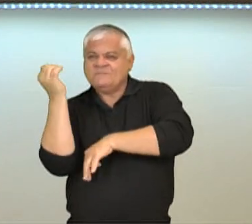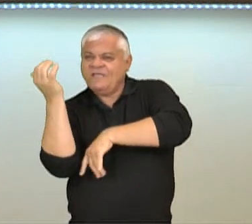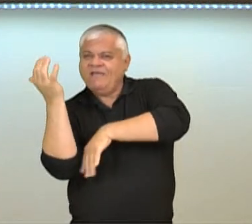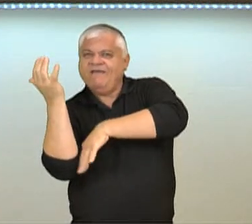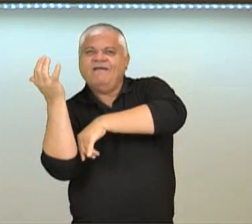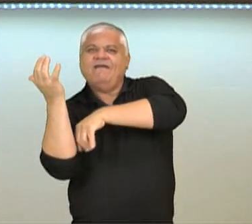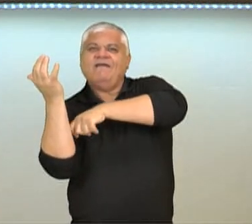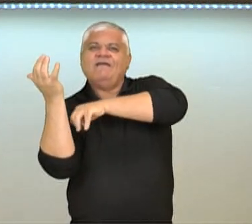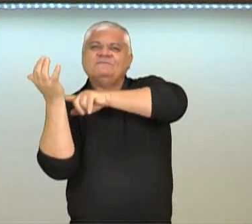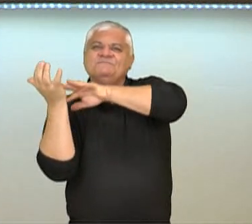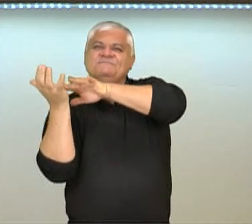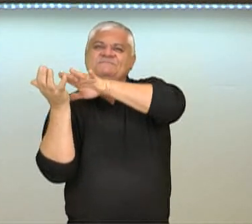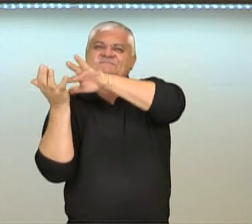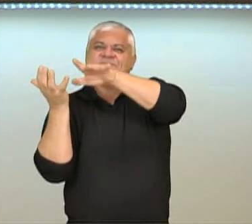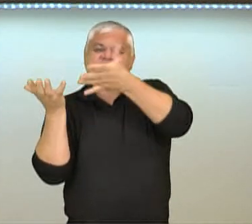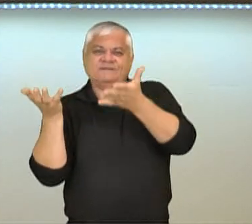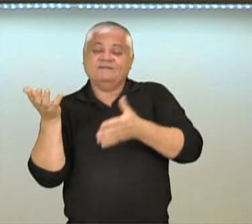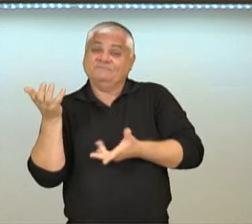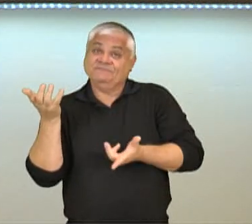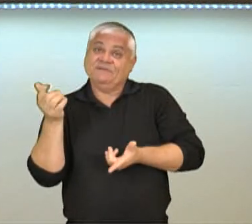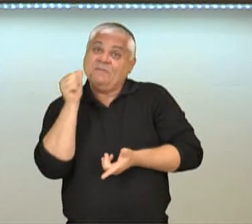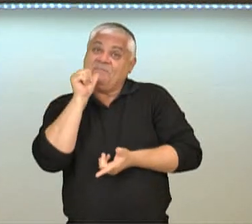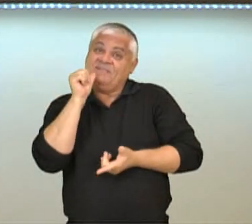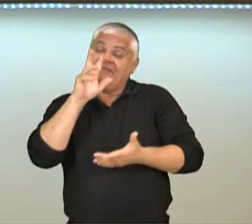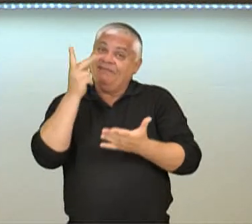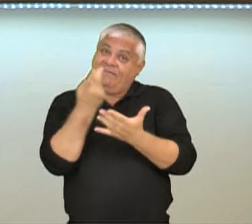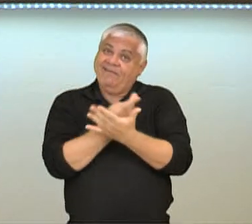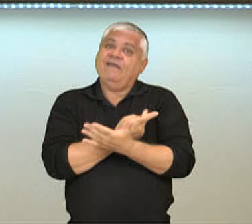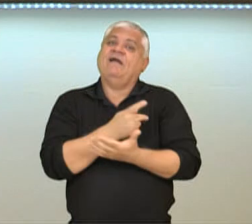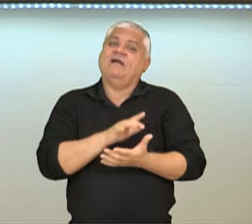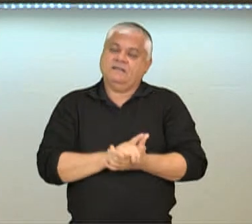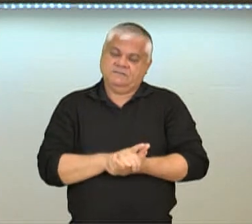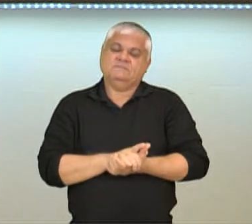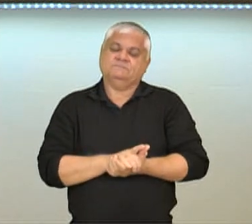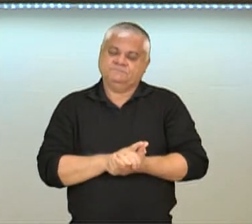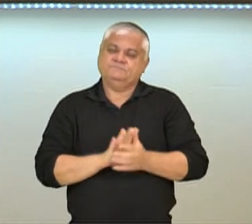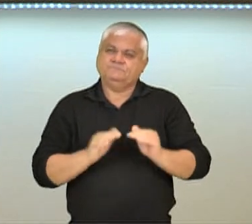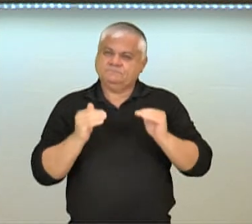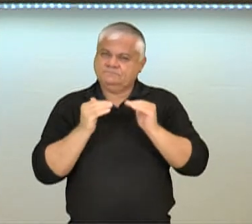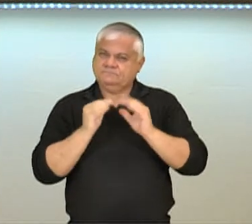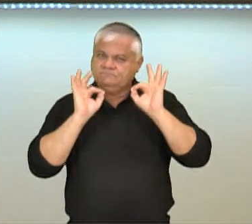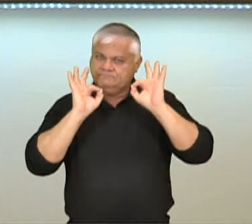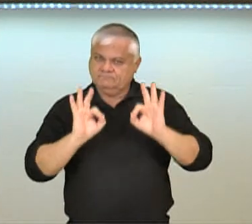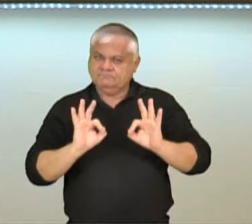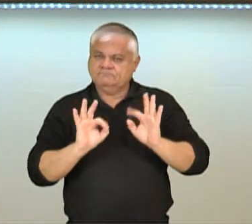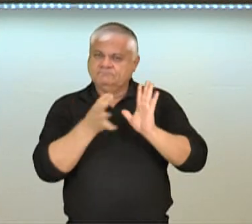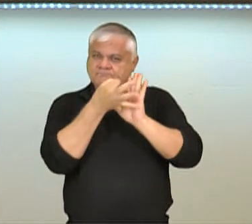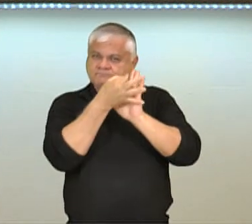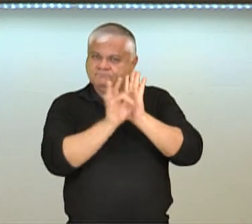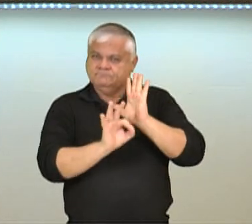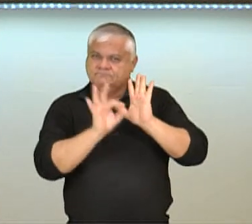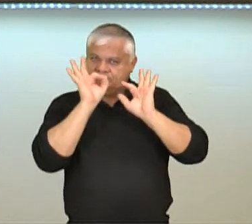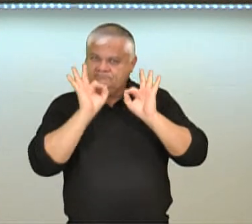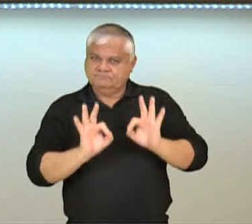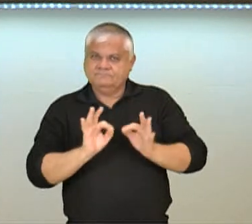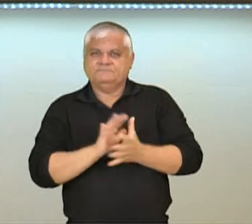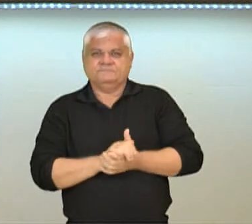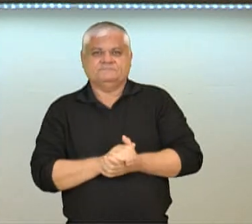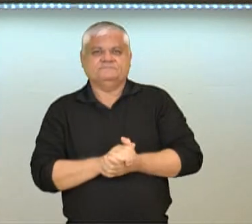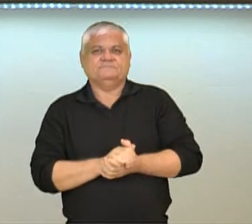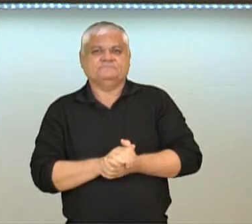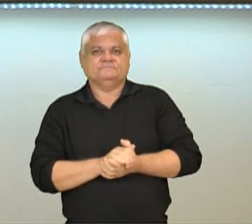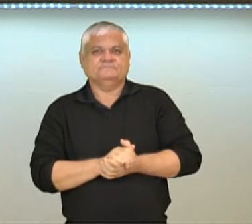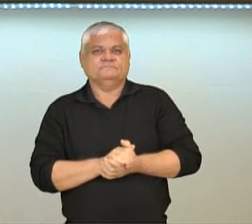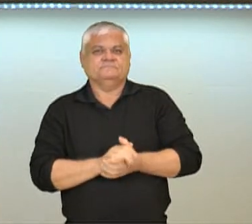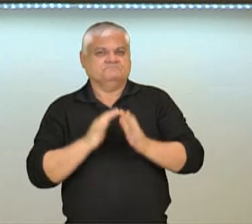Então, desmistificamos aí, né? Entramos num acordo e fizemos a correção aí, o mal entendido que a aluna